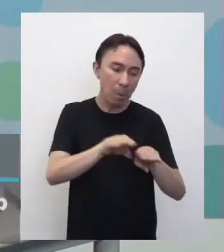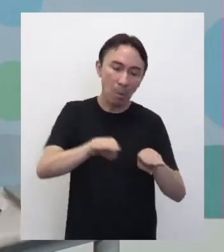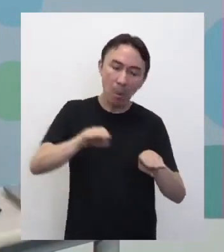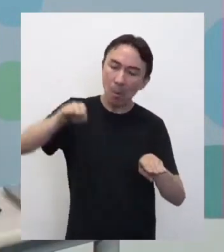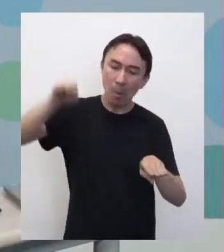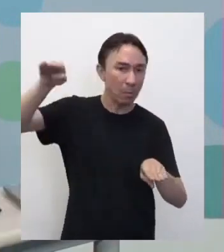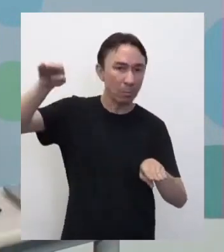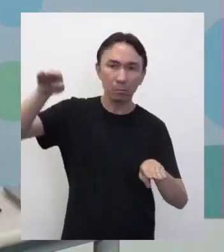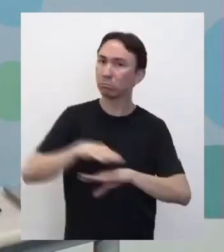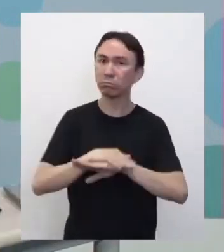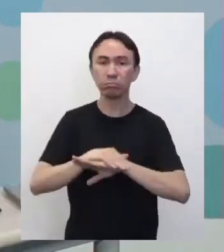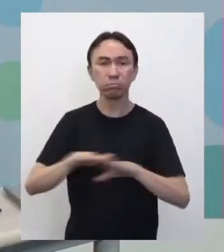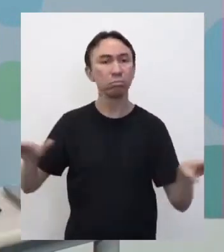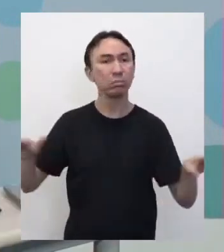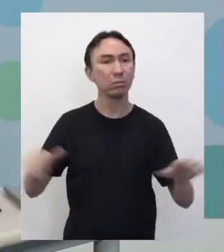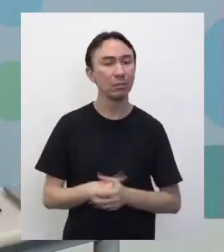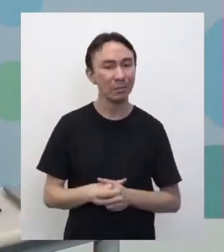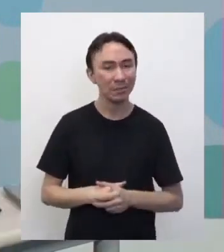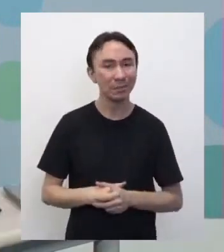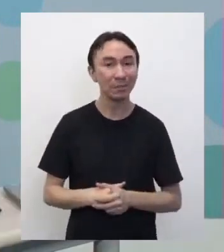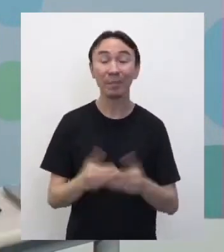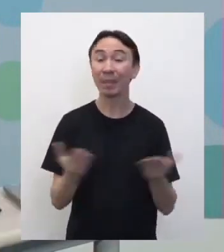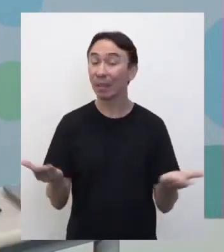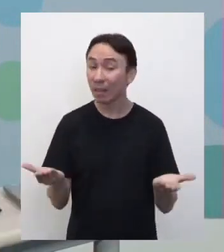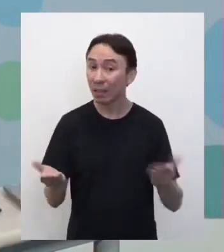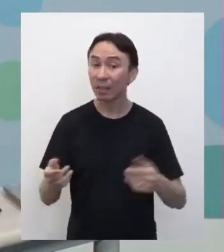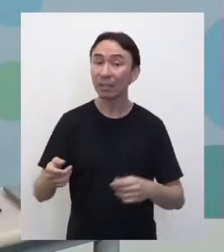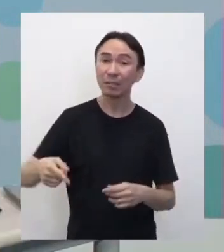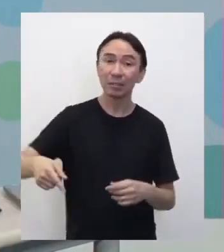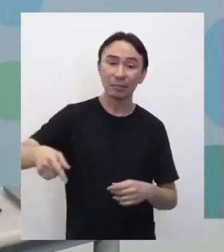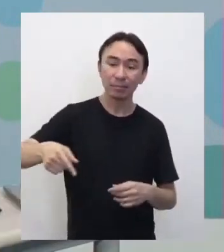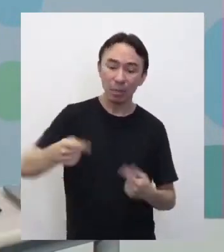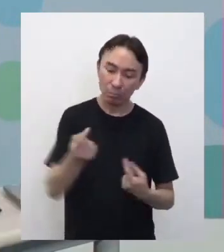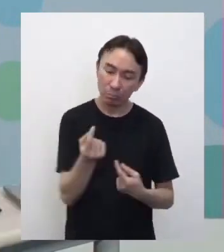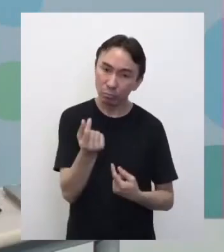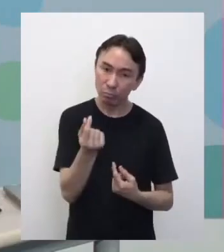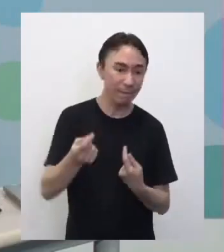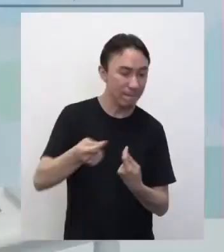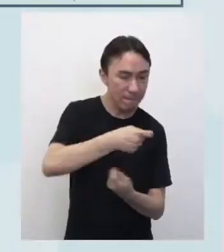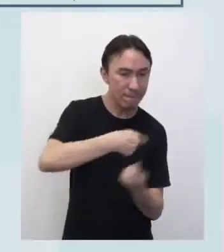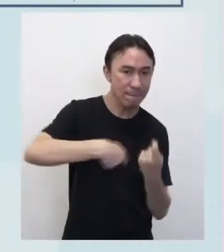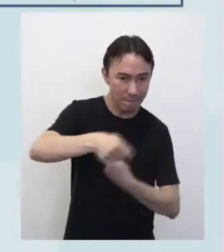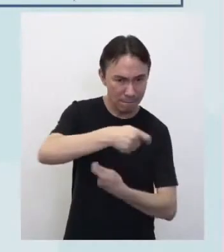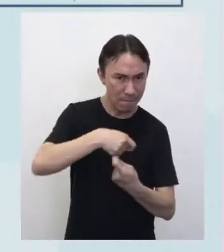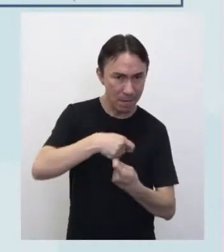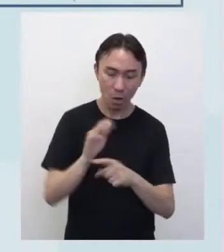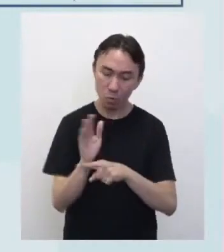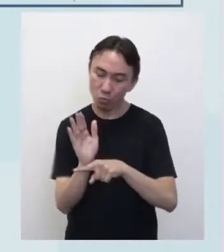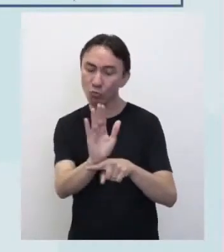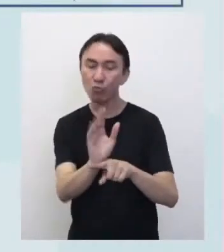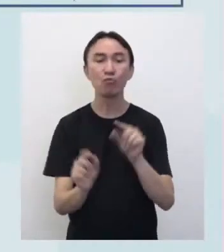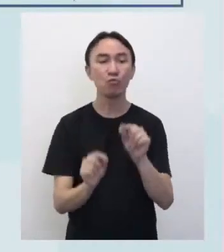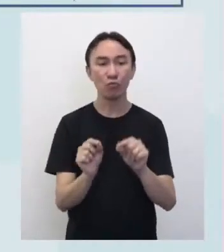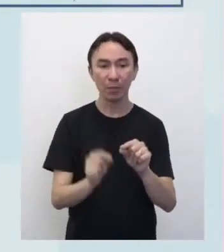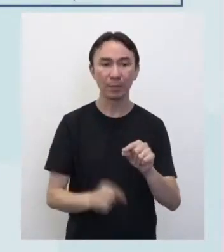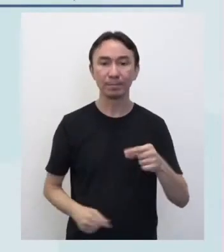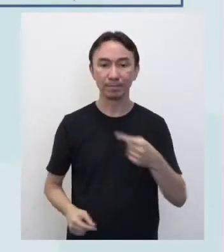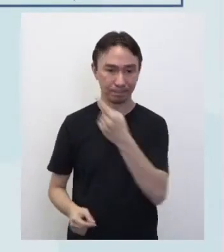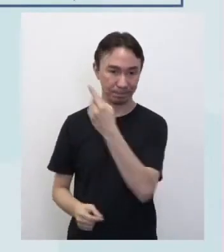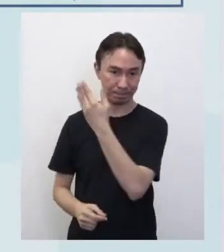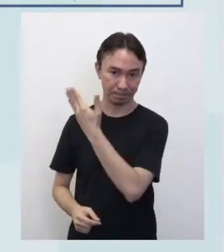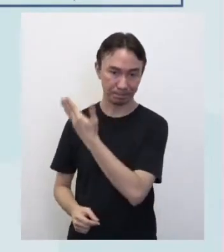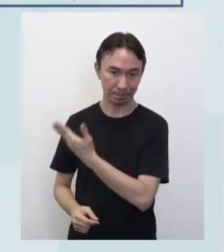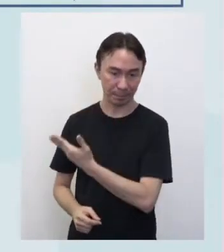os fatores que contribuíram para o revigoramento do comércio, vamos dar uma olhadinha na tela. A gente